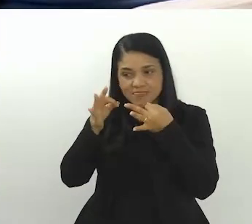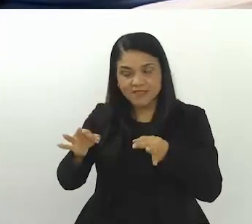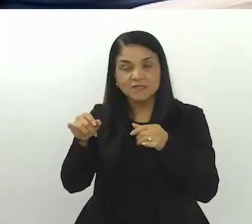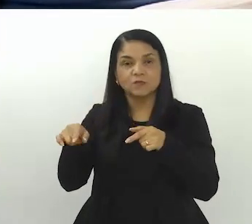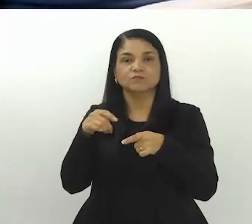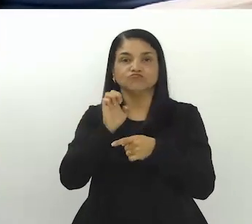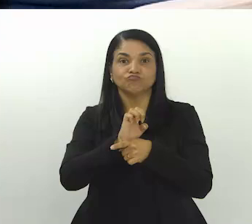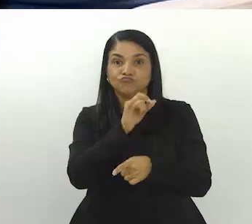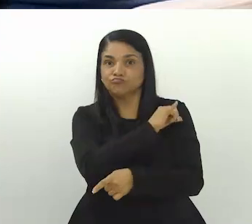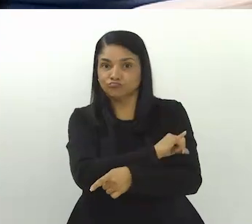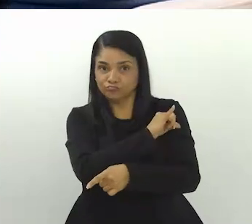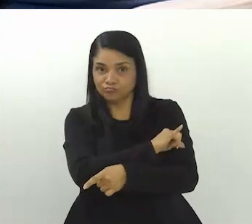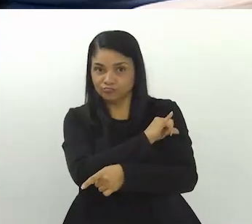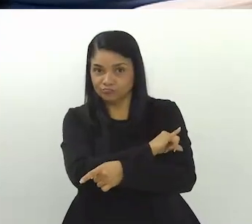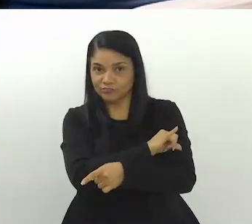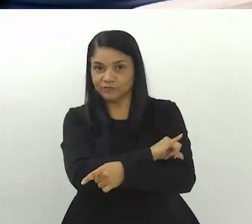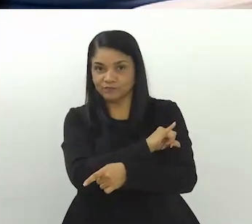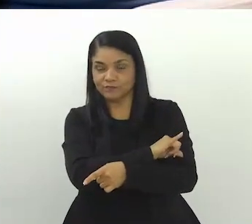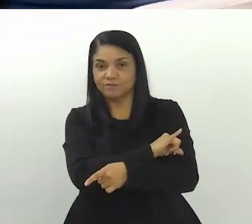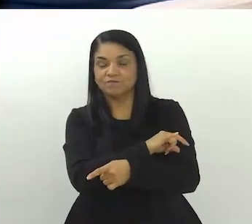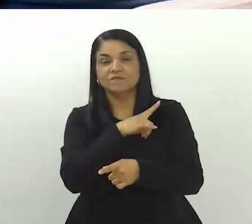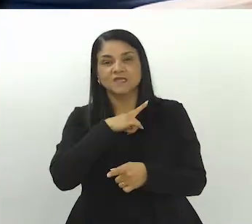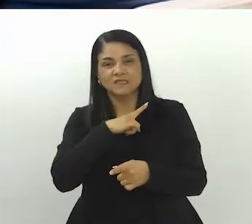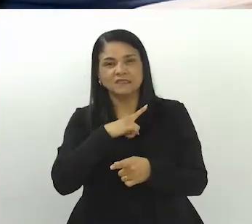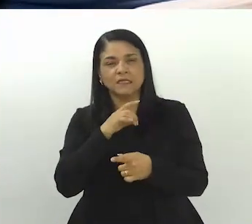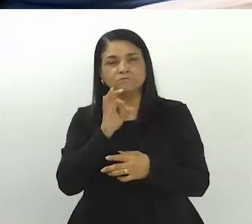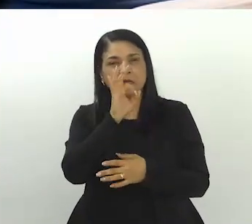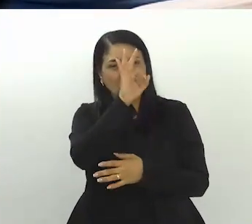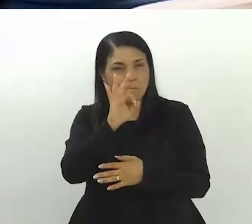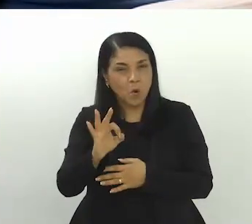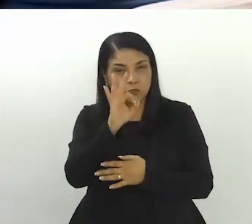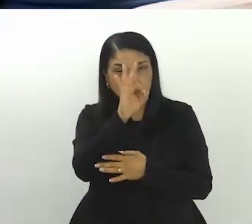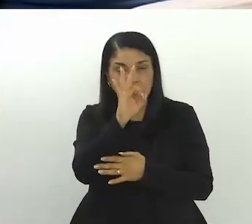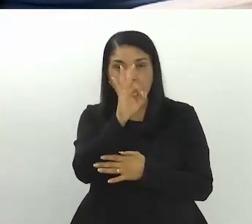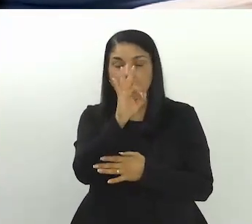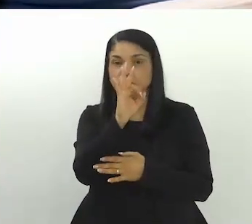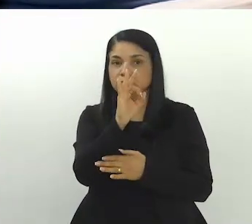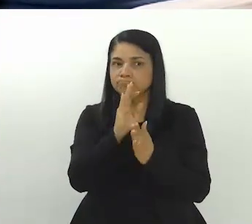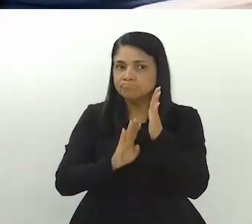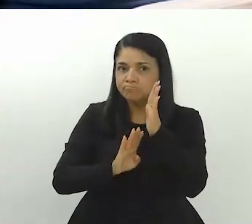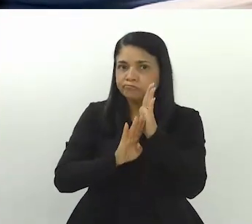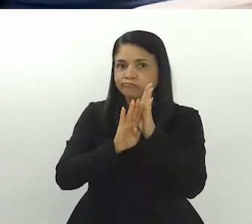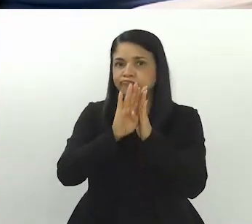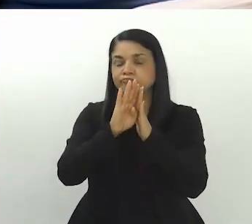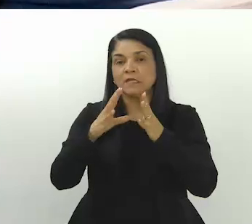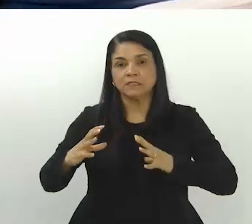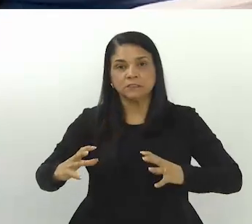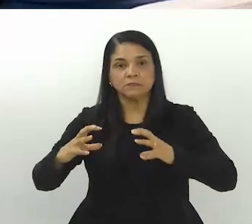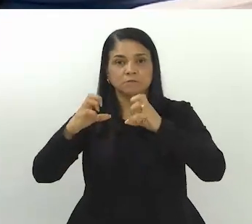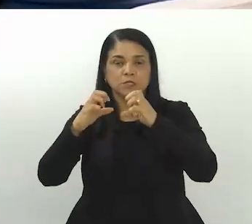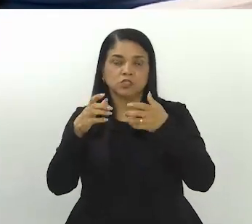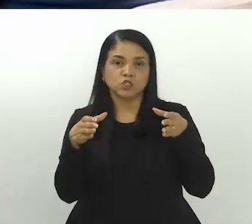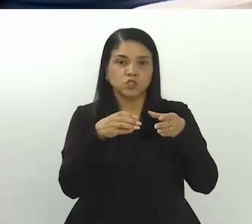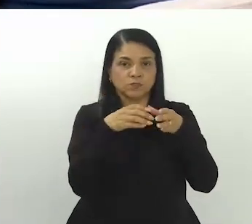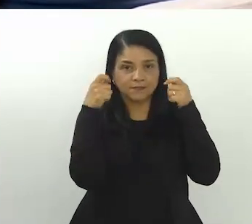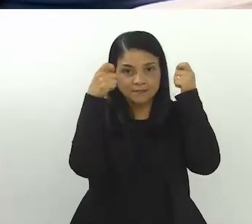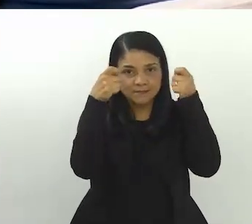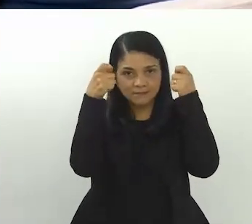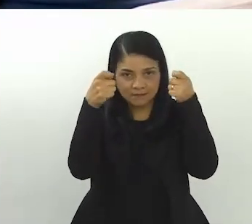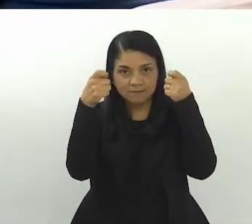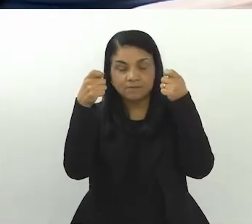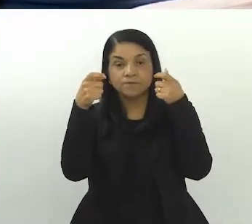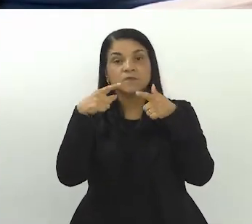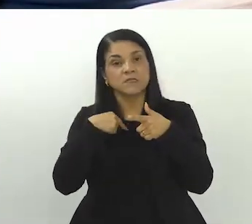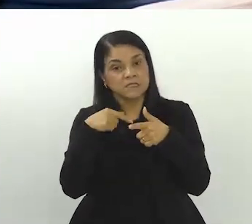chamar a atenção, né, o caso do Rio de Janeiro, né, que tem aí uma taxa, uma incidência muito grande, né, desses confrontos,